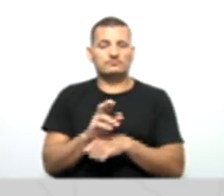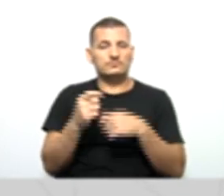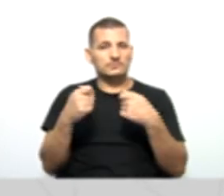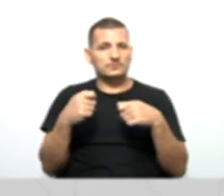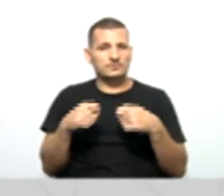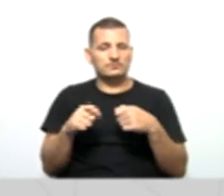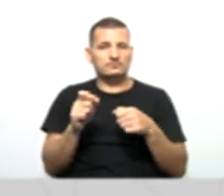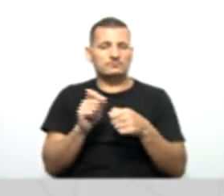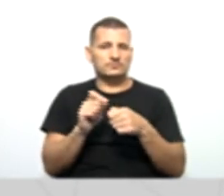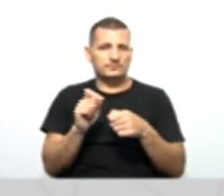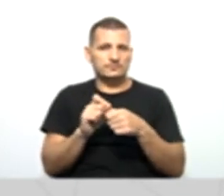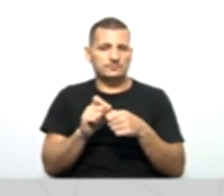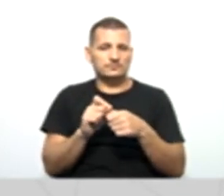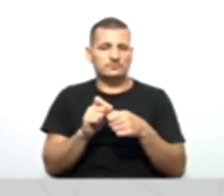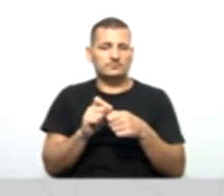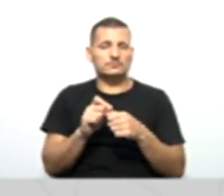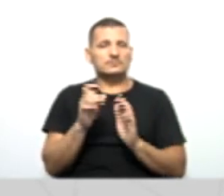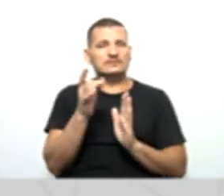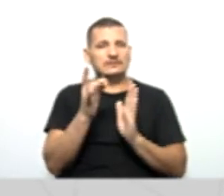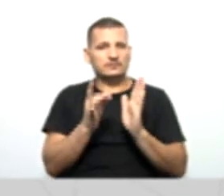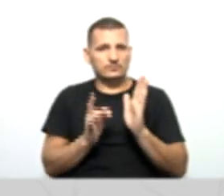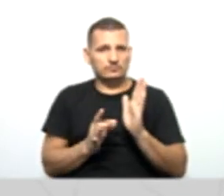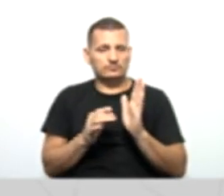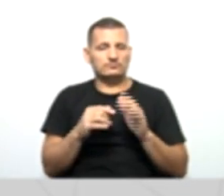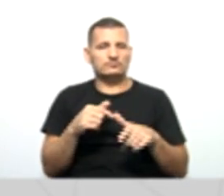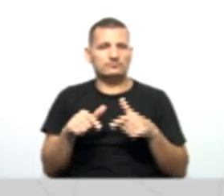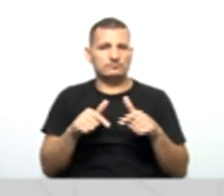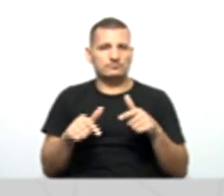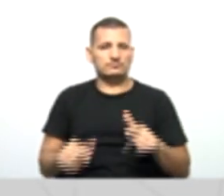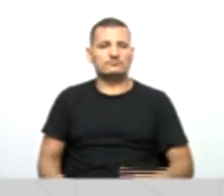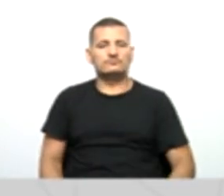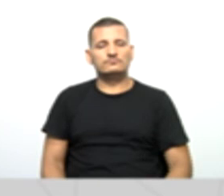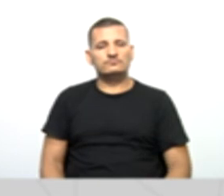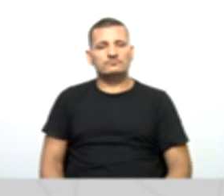a execução de cada atividade. Tá?